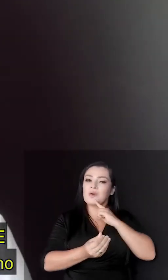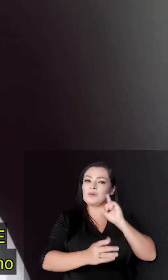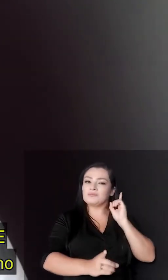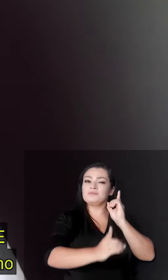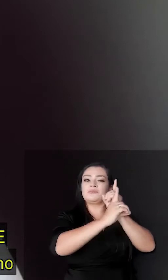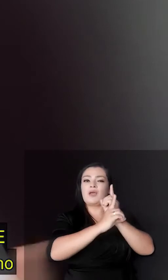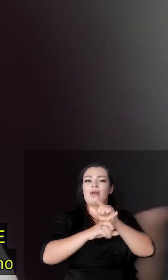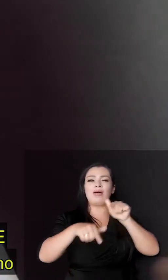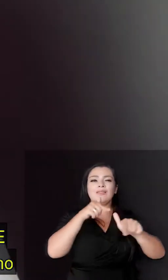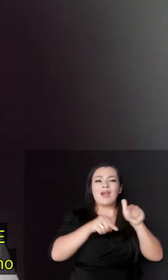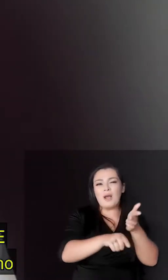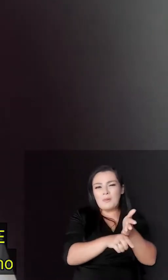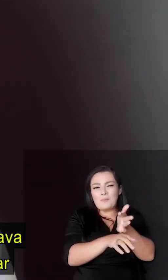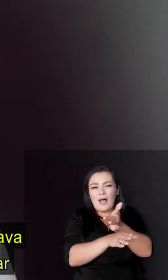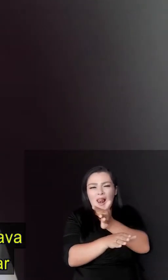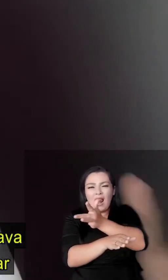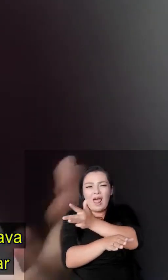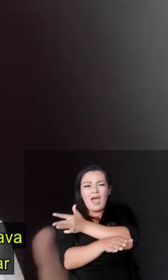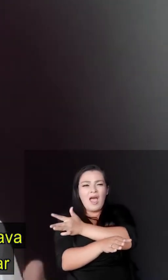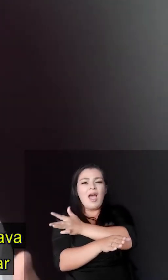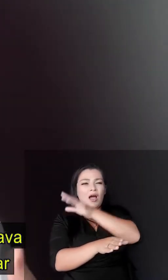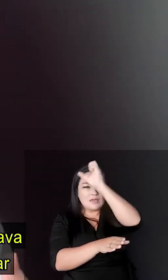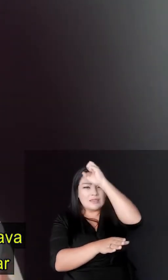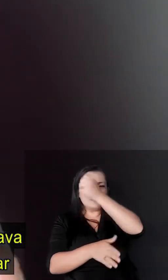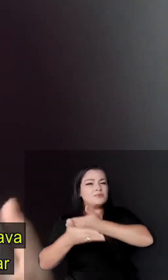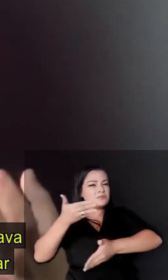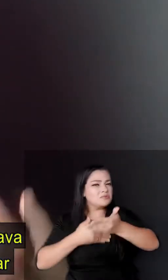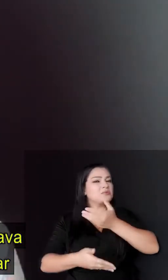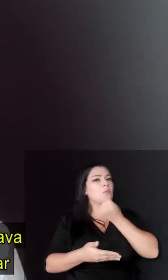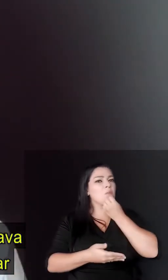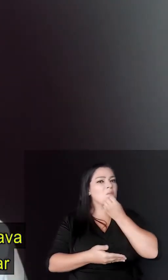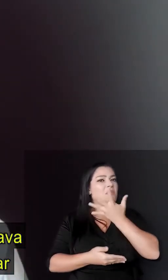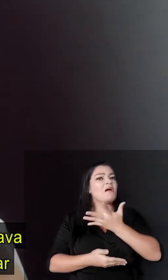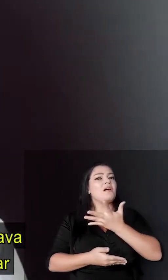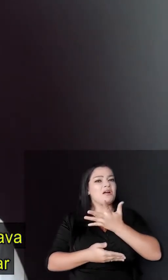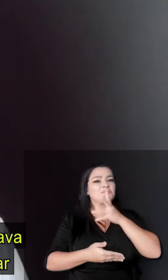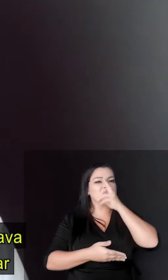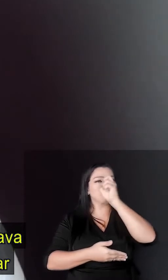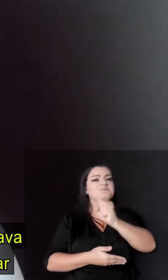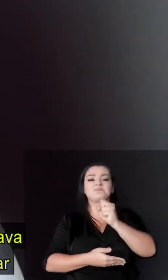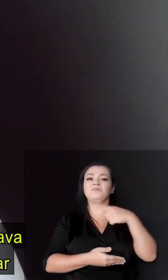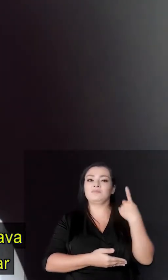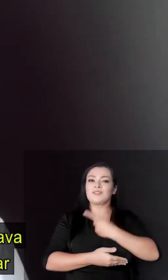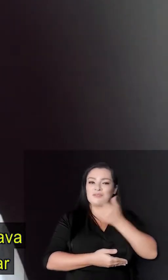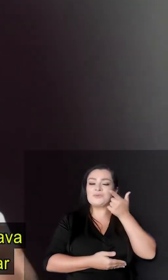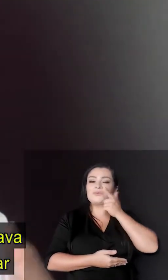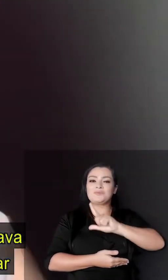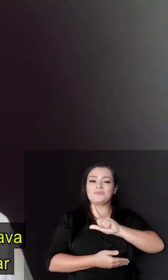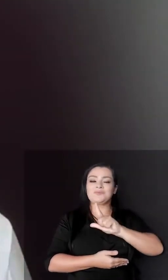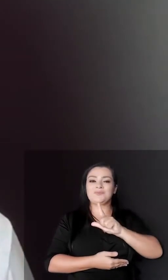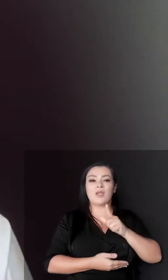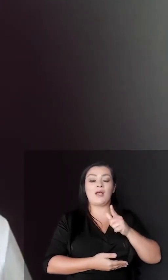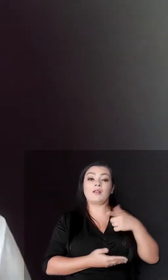tivemos a comprovação que todo aquele trabalho desenvolvido para aquele momento realmente estava bem estruturado e seguia um rumo correto. Apesar